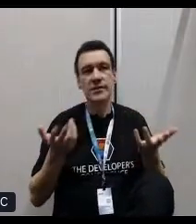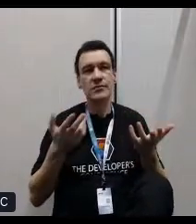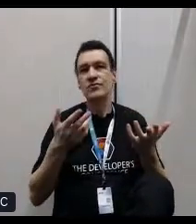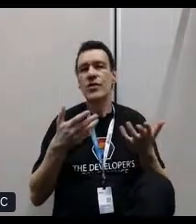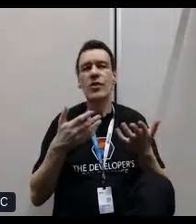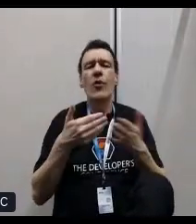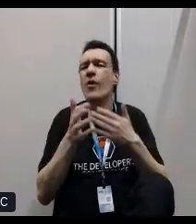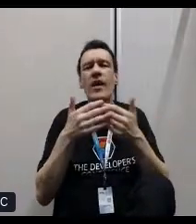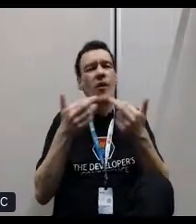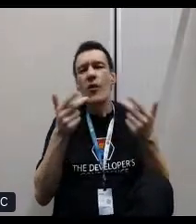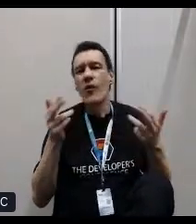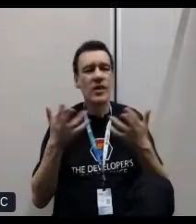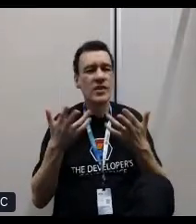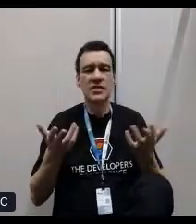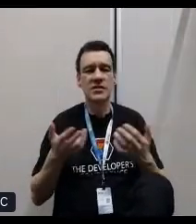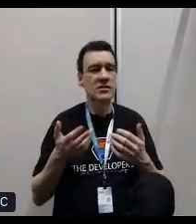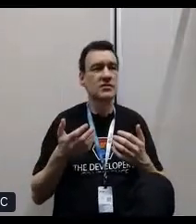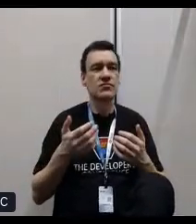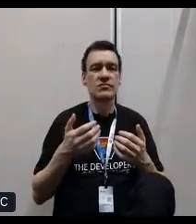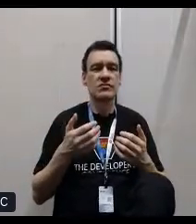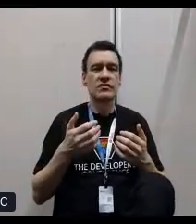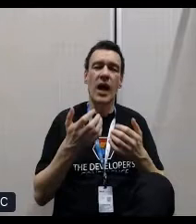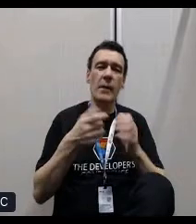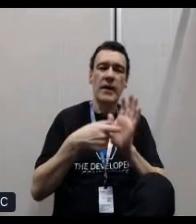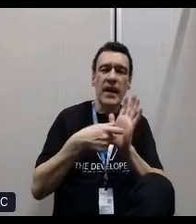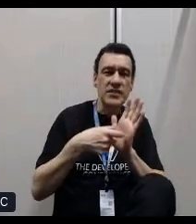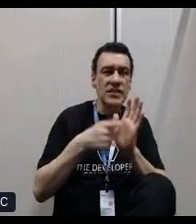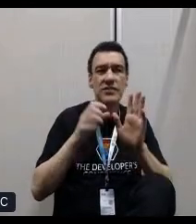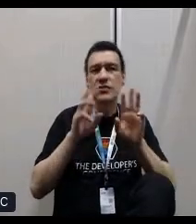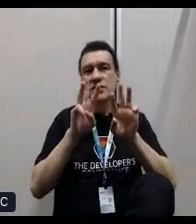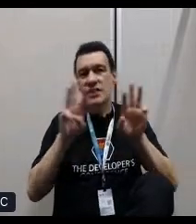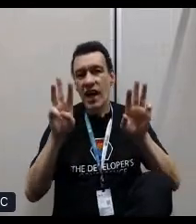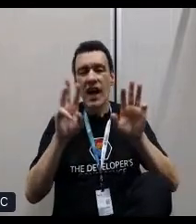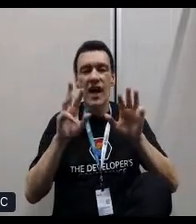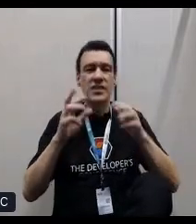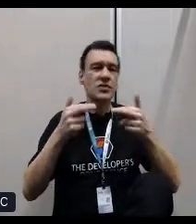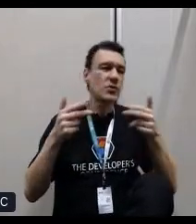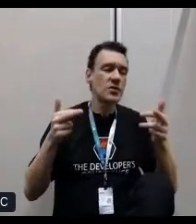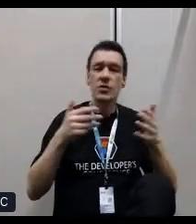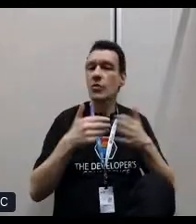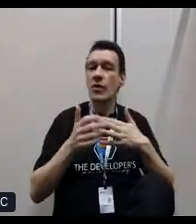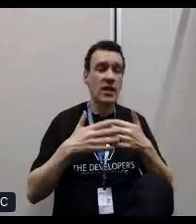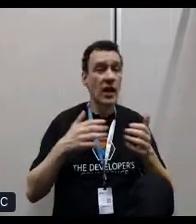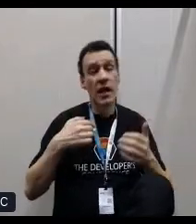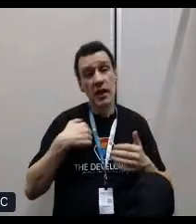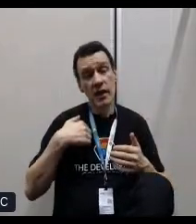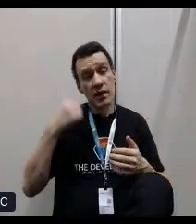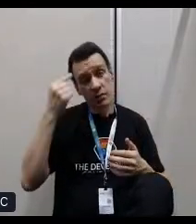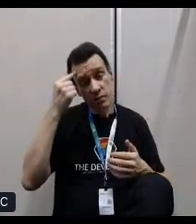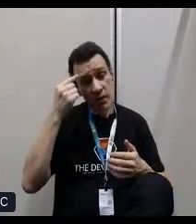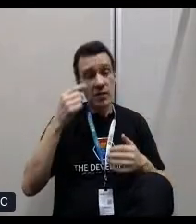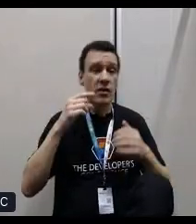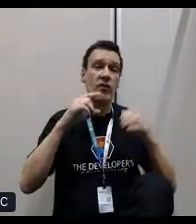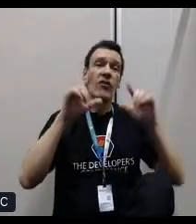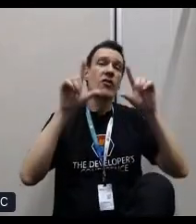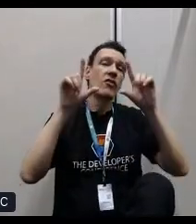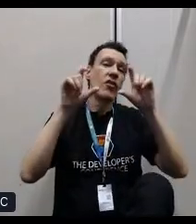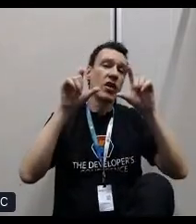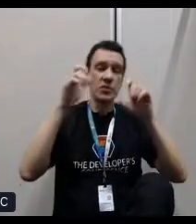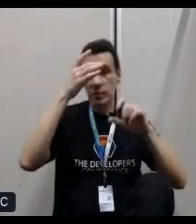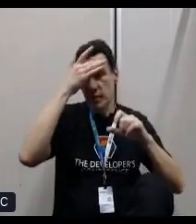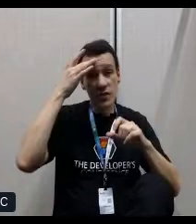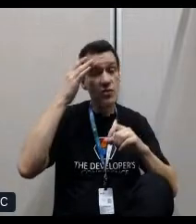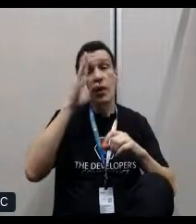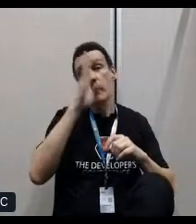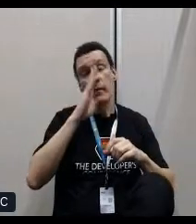qualquer coisa que seja, um artefato, um aplicativo, um site, vai ser muito mais fácil para mim pegar uma imagem de uma pessoa branca e colocar lá no site também,